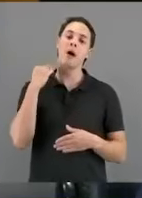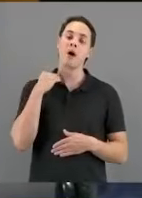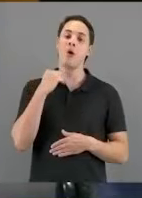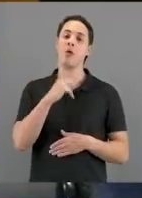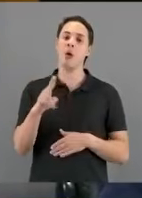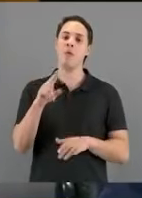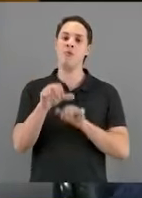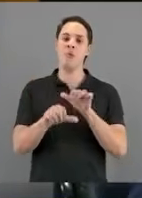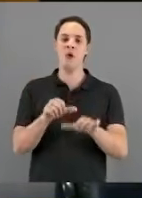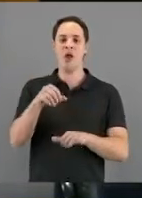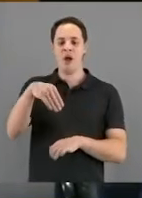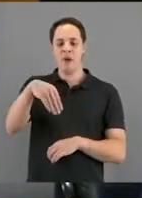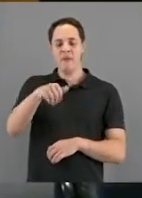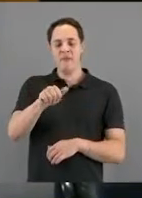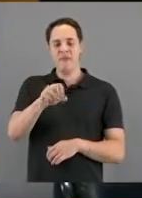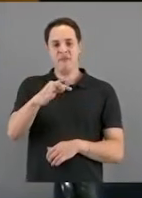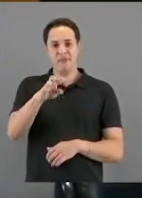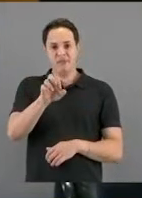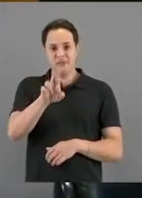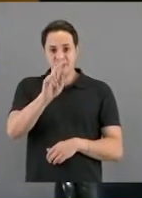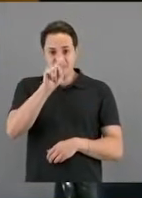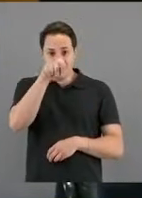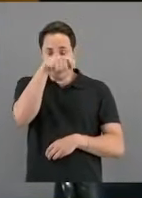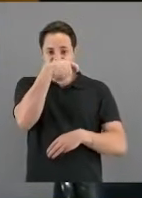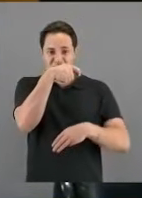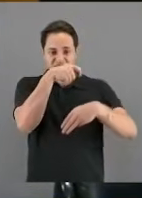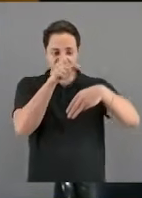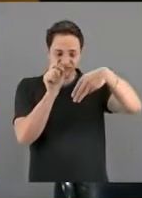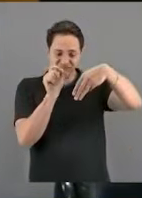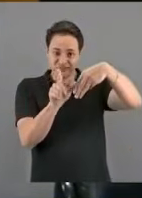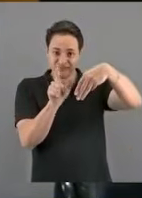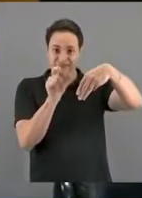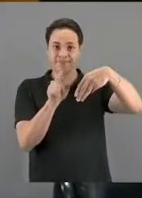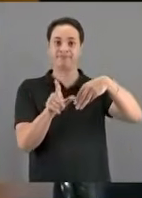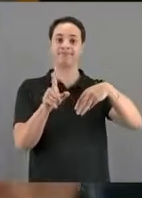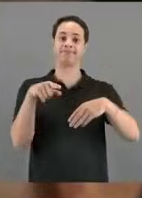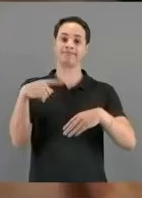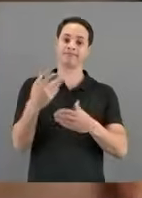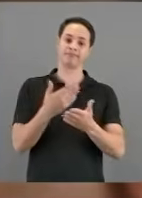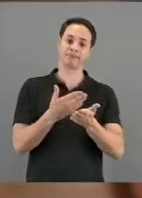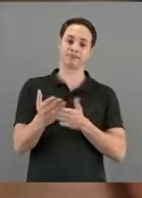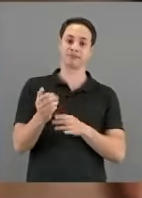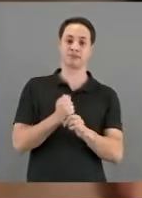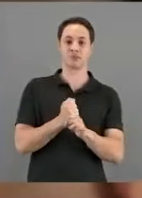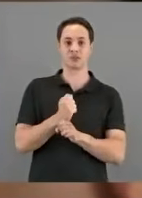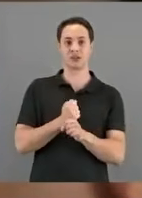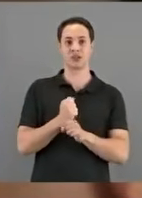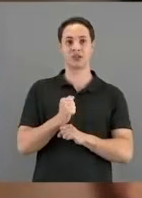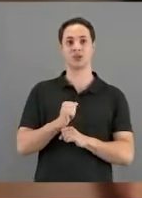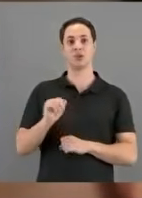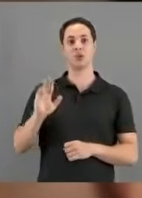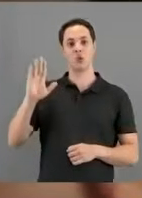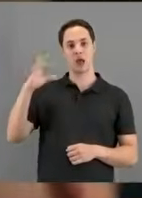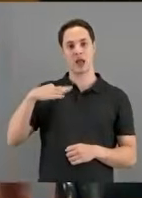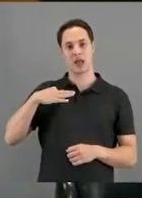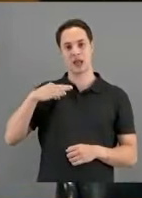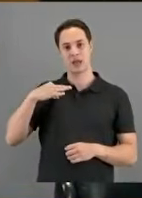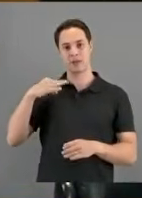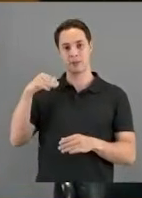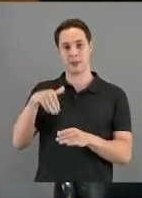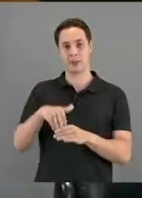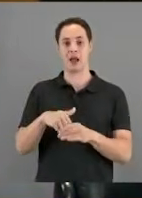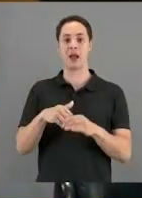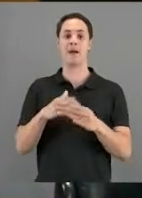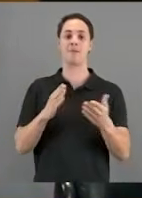Em 2022, ainda o governo Bolsonaro, época da eleição, aprova a ampliação da margem do